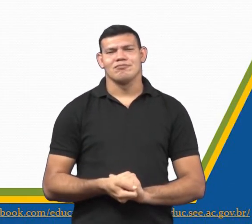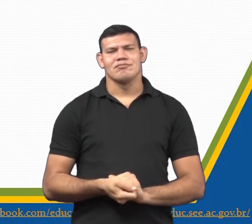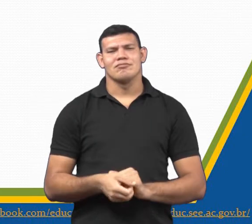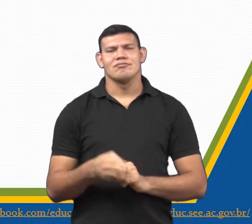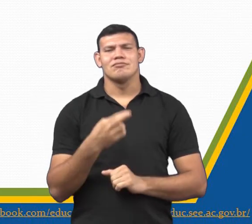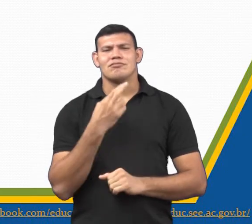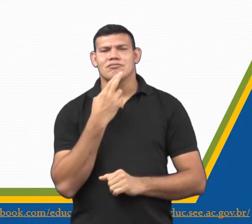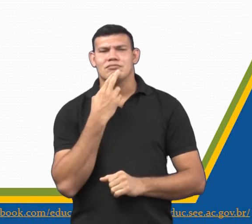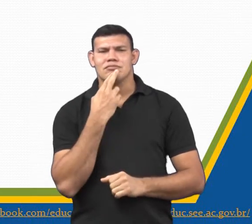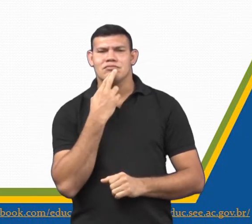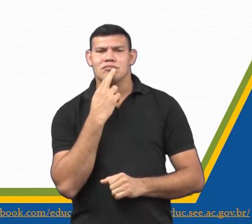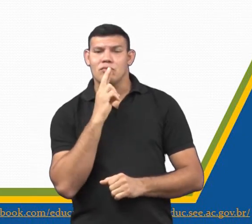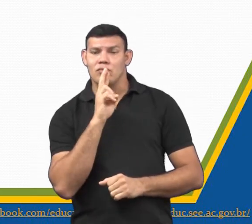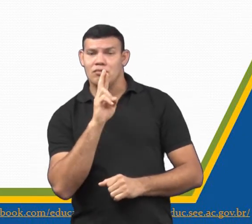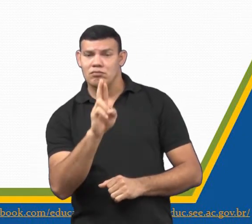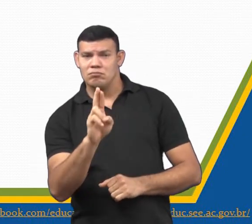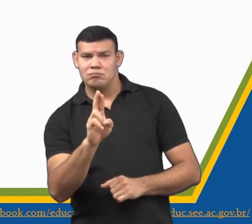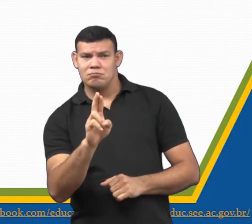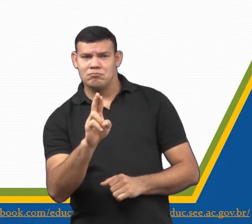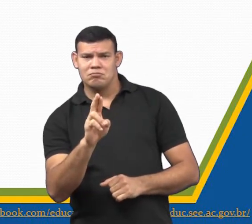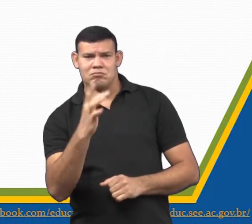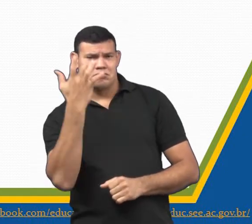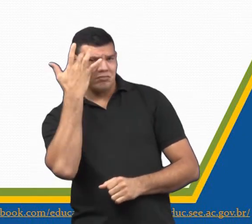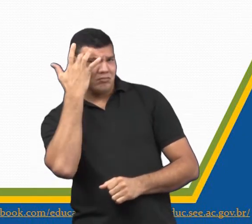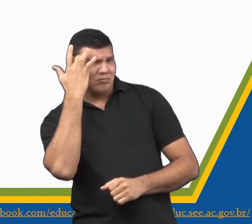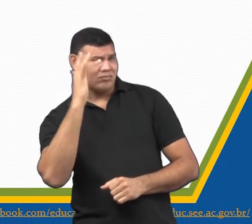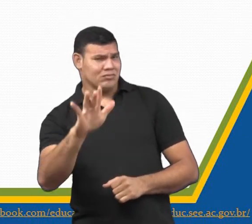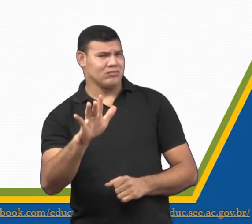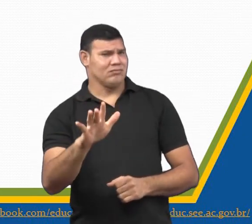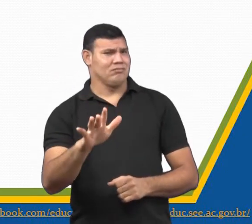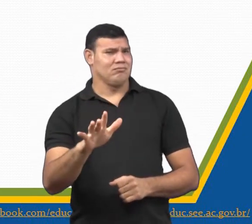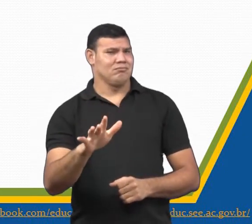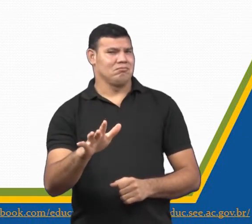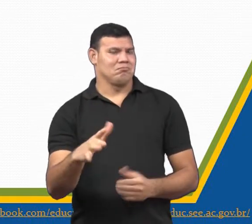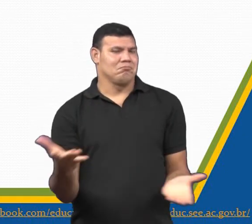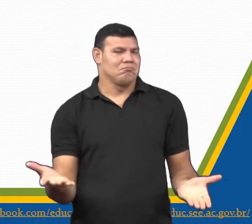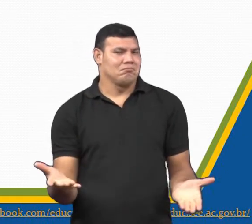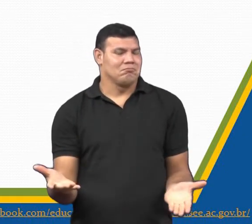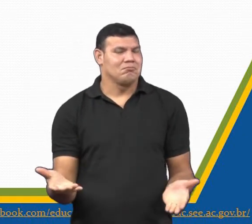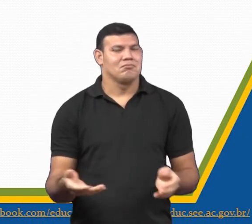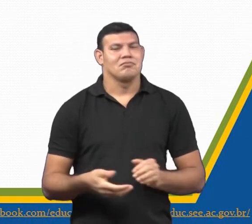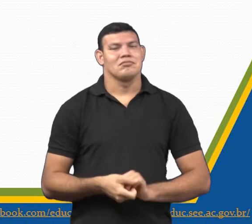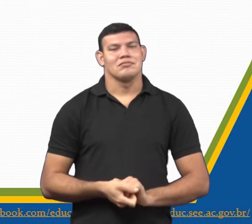Expresar desconocimiento o falta de respuesta.